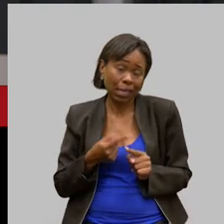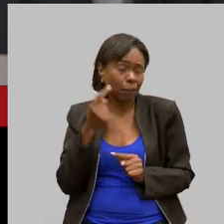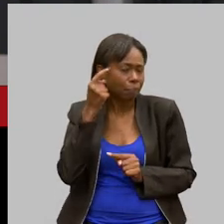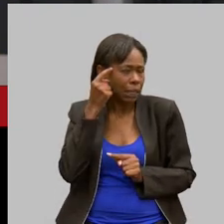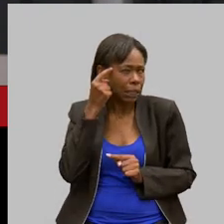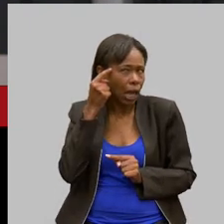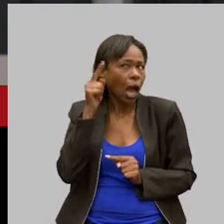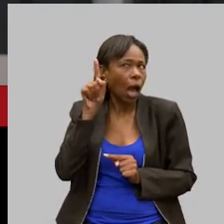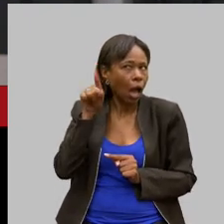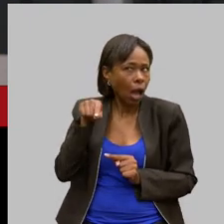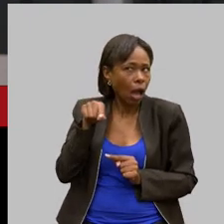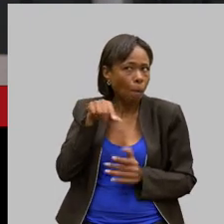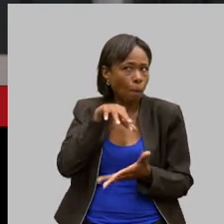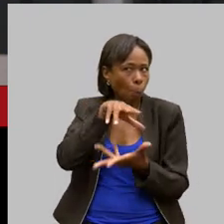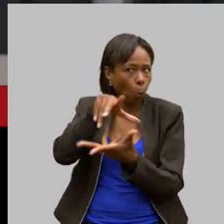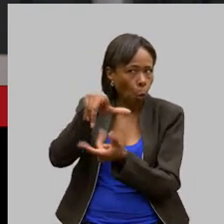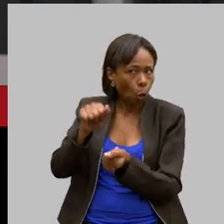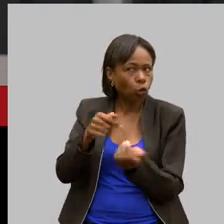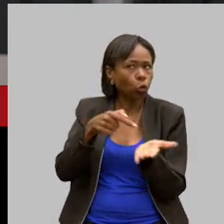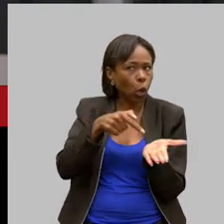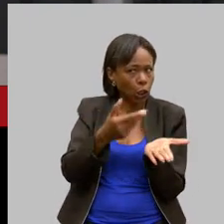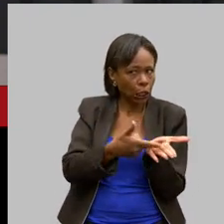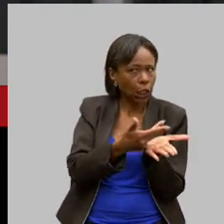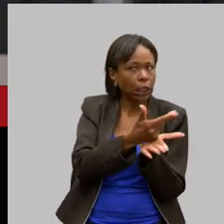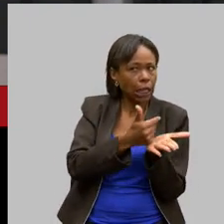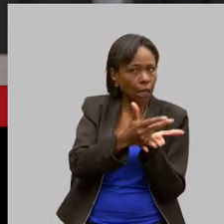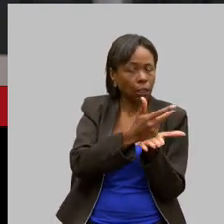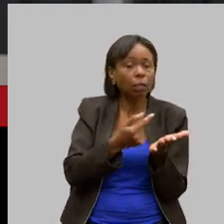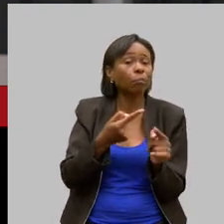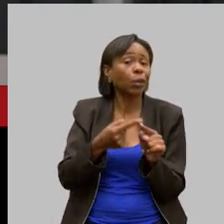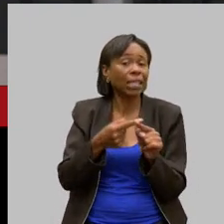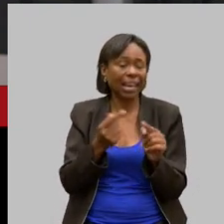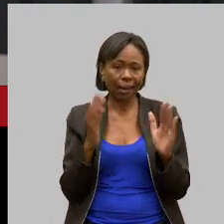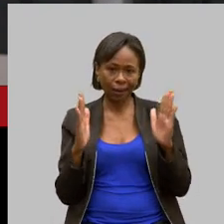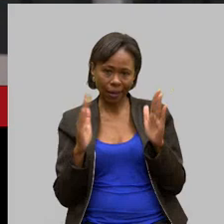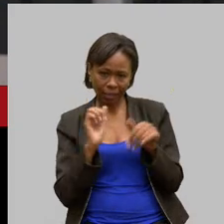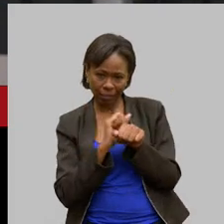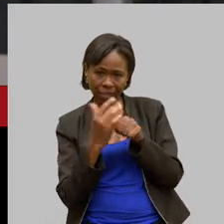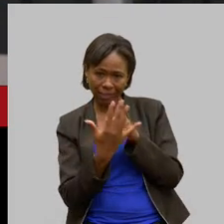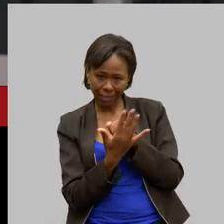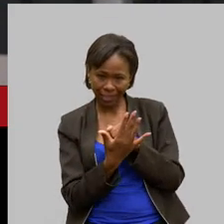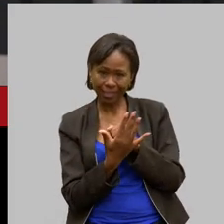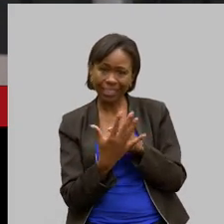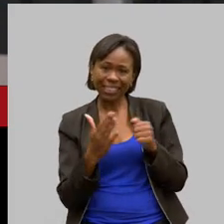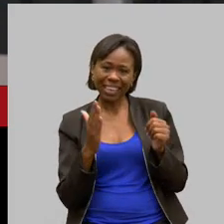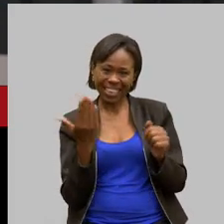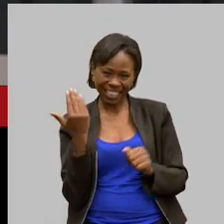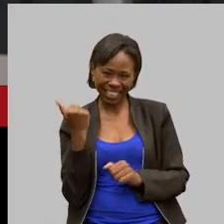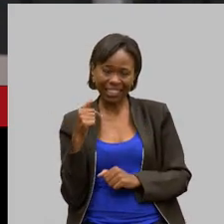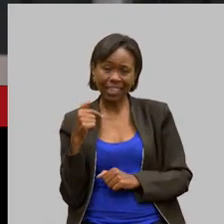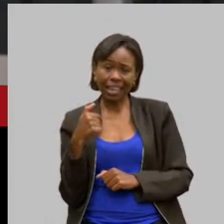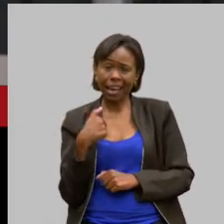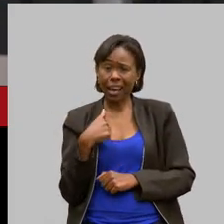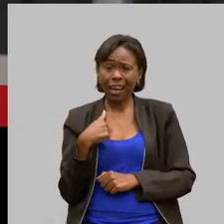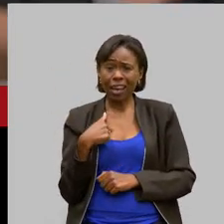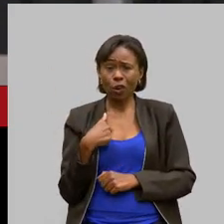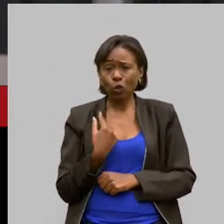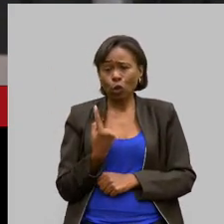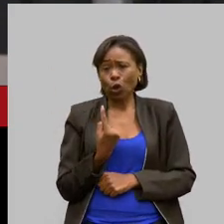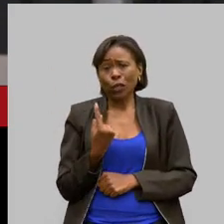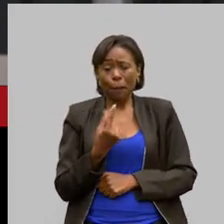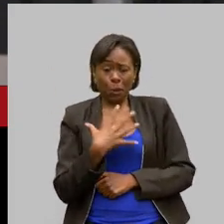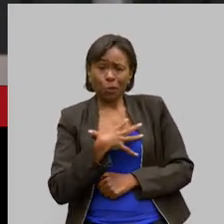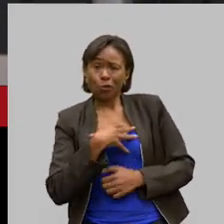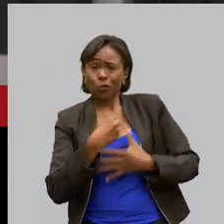mundo porque meus filhos na pandemia também tirar S do ninho vazil meus filhos cresceram casaram e saíram do